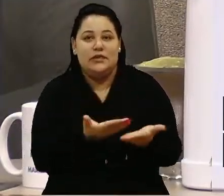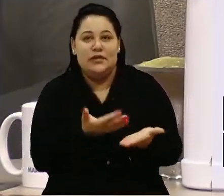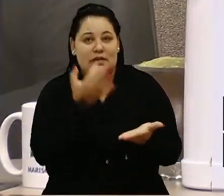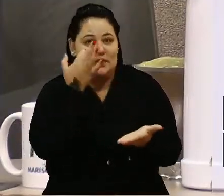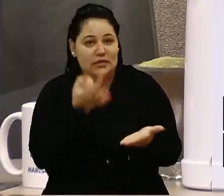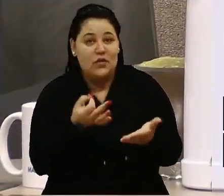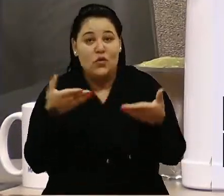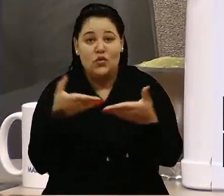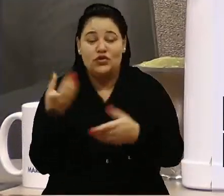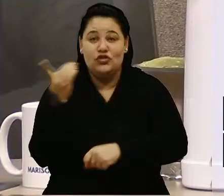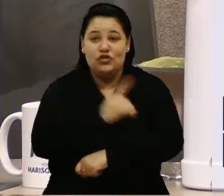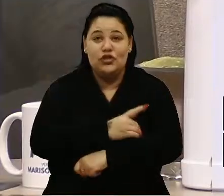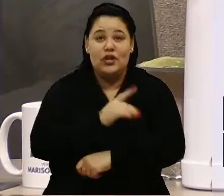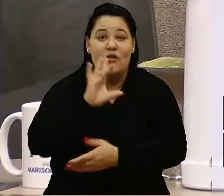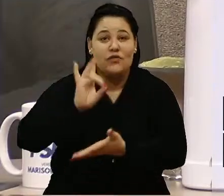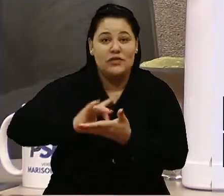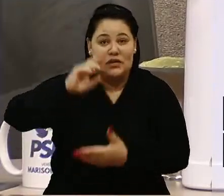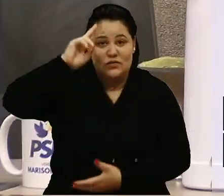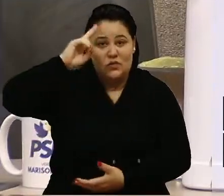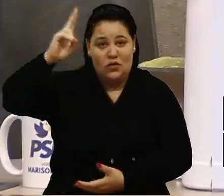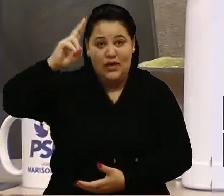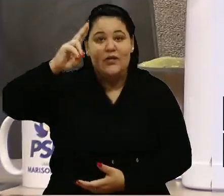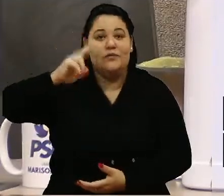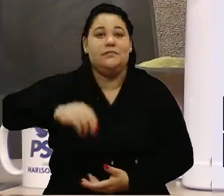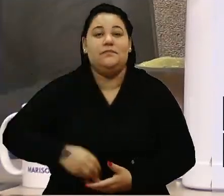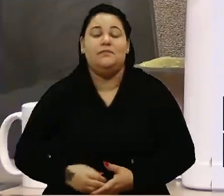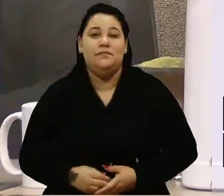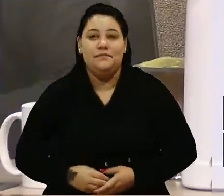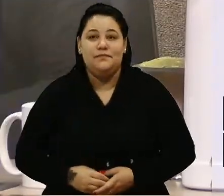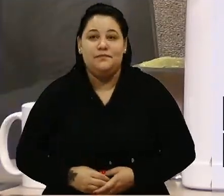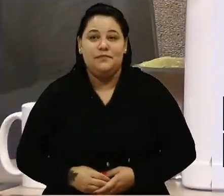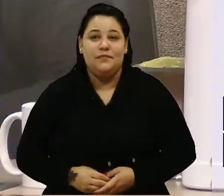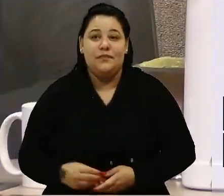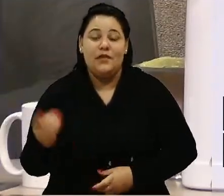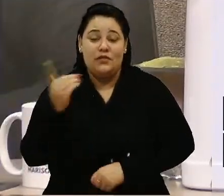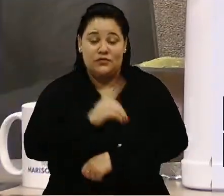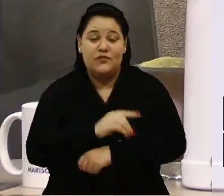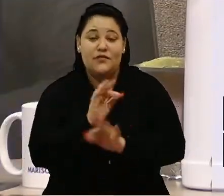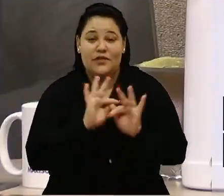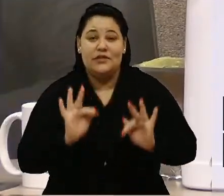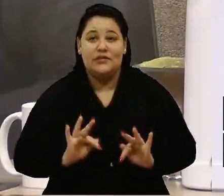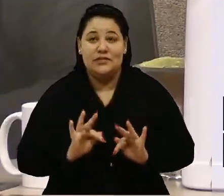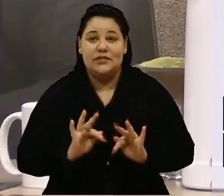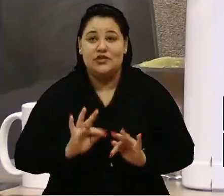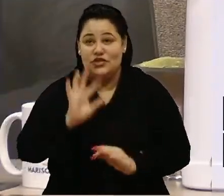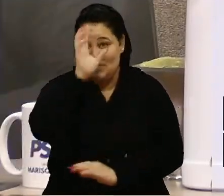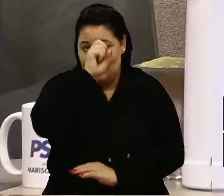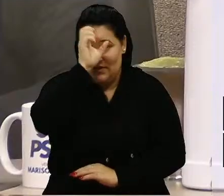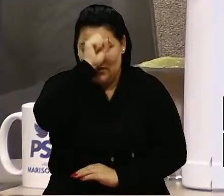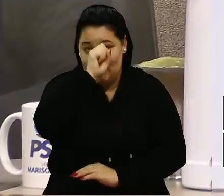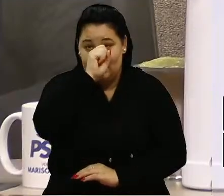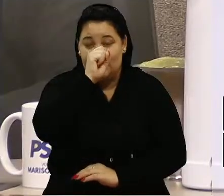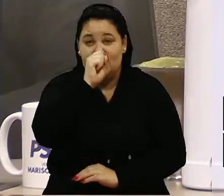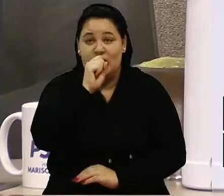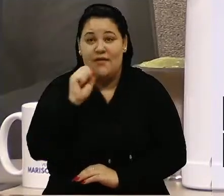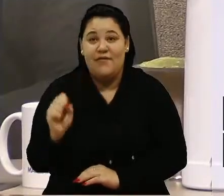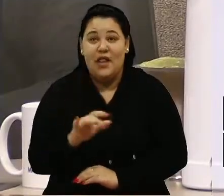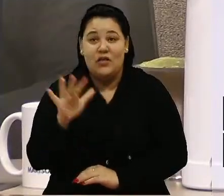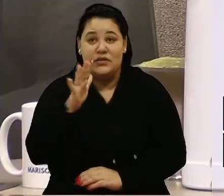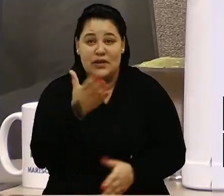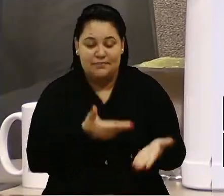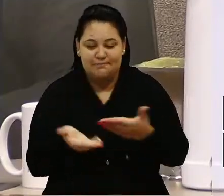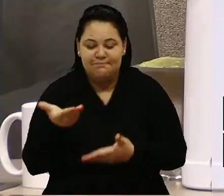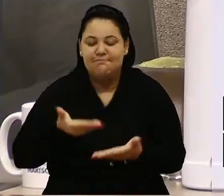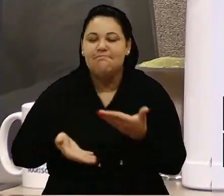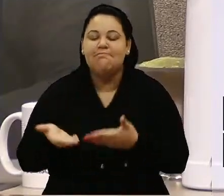escoteiro, né? Hoje é dia mundial do escotismo. Eu fico feliz que eu fui escoteiro, a gente aprende de berço a valorizar e estender a mão para o próximo. Mas o trabalho